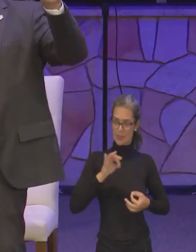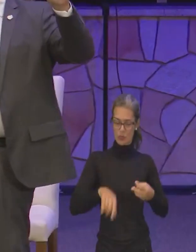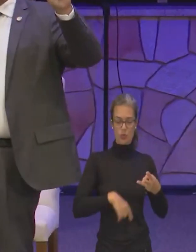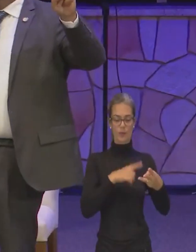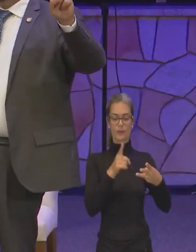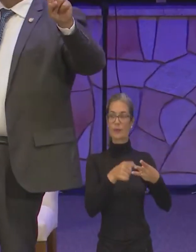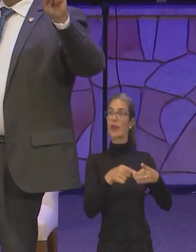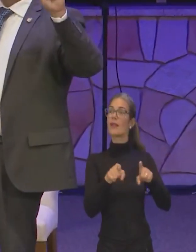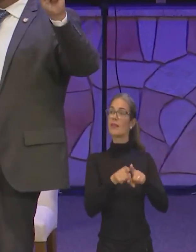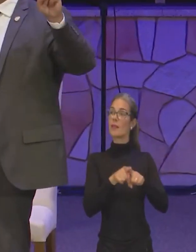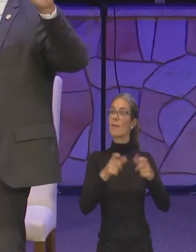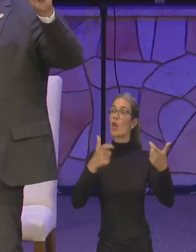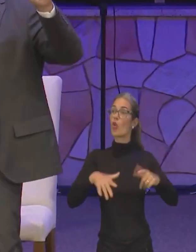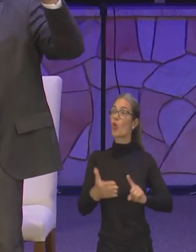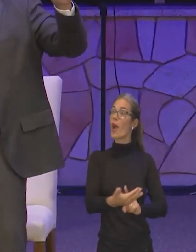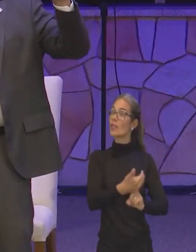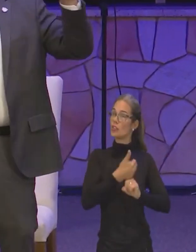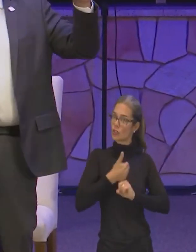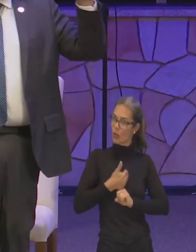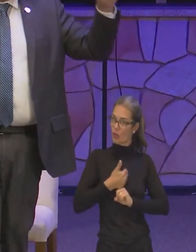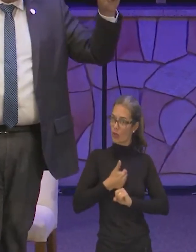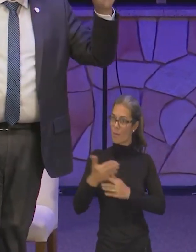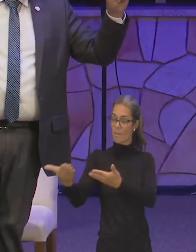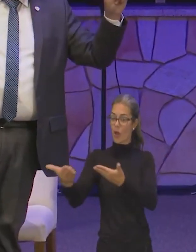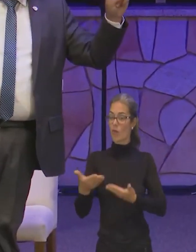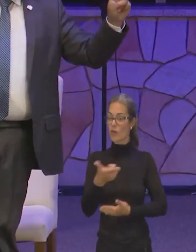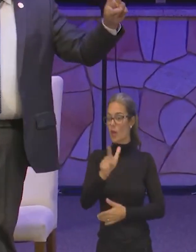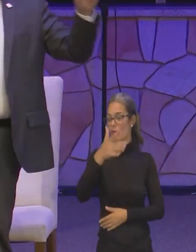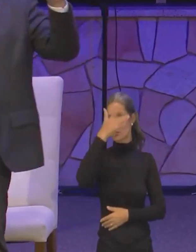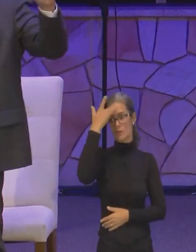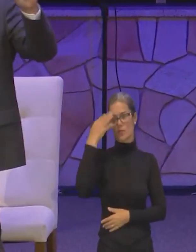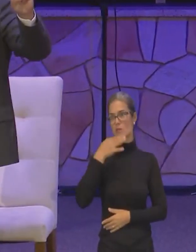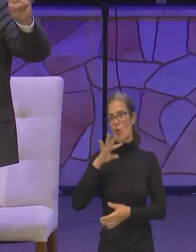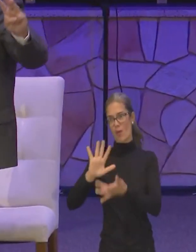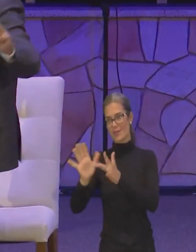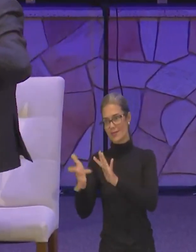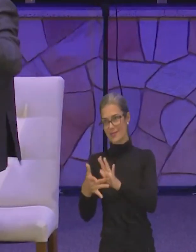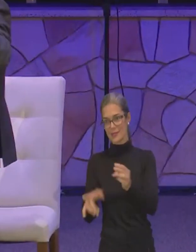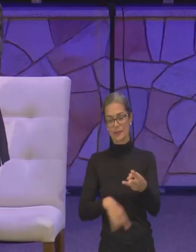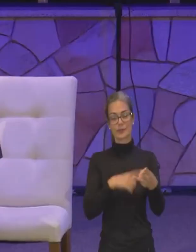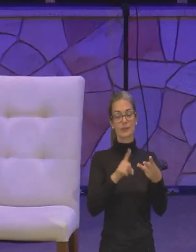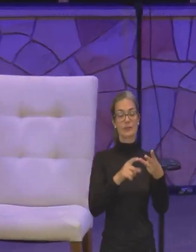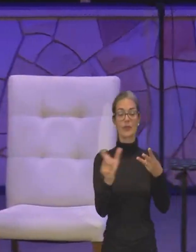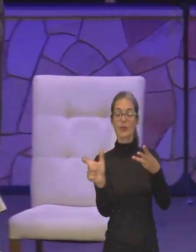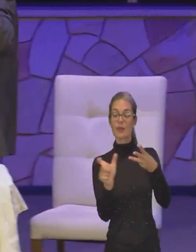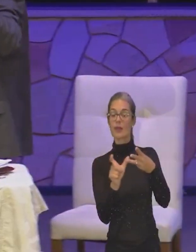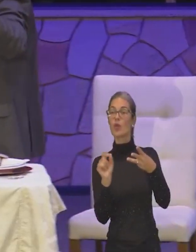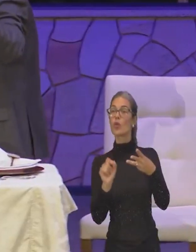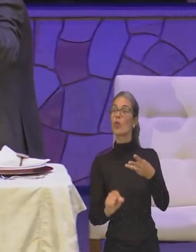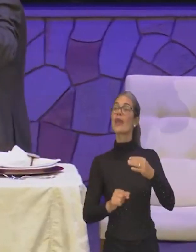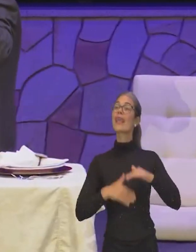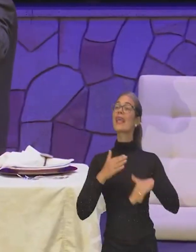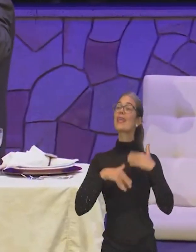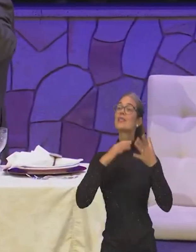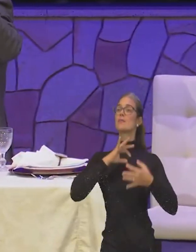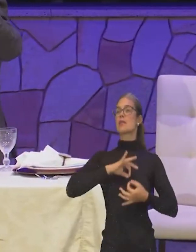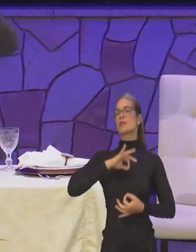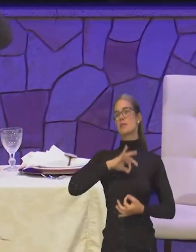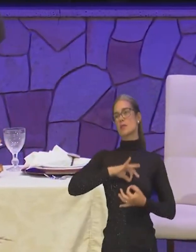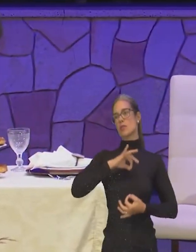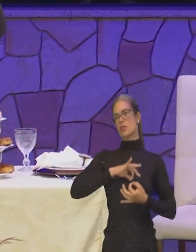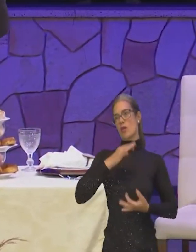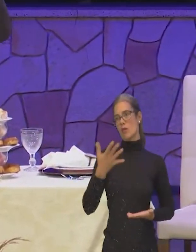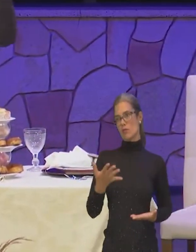mesa de acolhimento para você convidar pessoas que não conhecem Jesus. E a terceira palavra é uma palavra de crescimento, porque todo